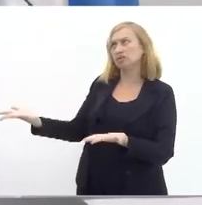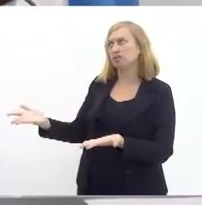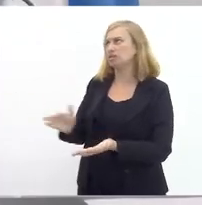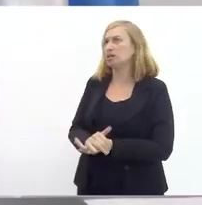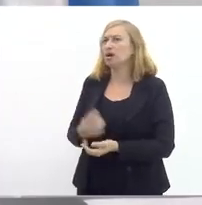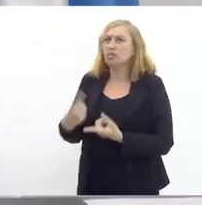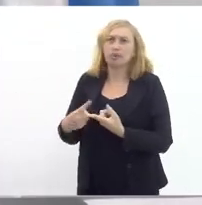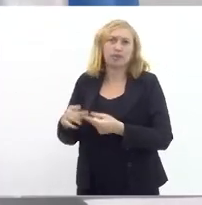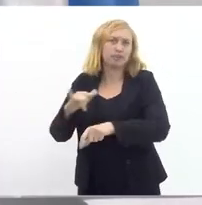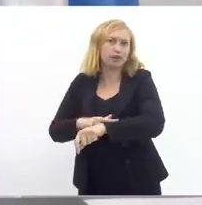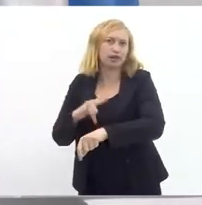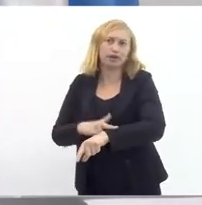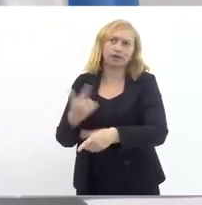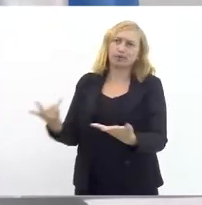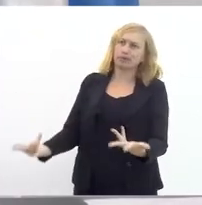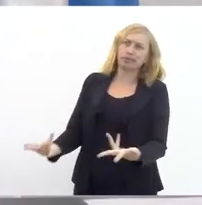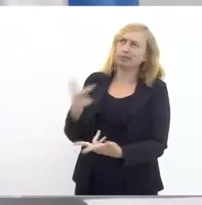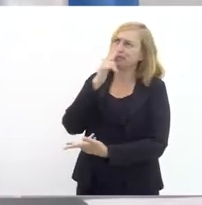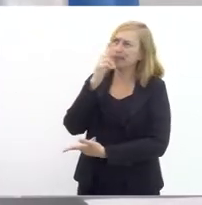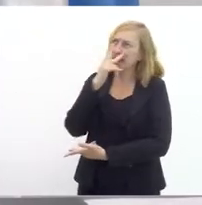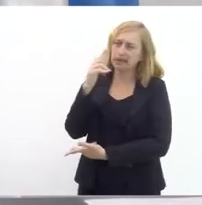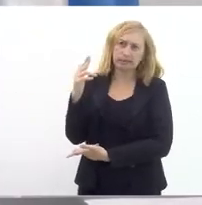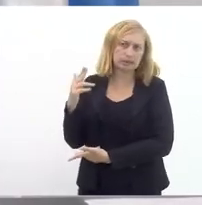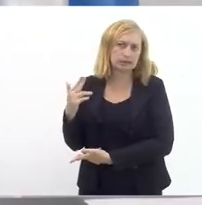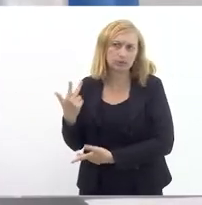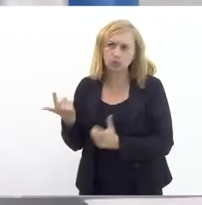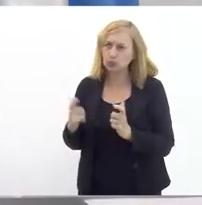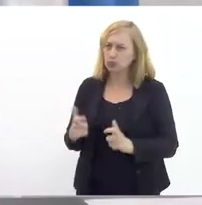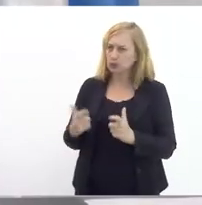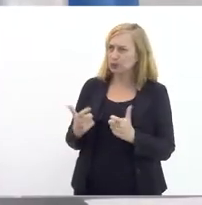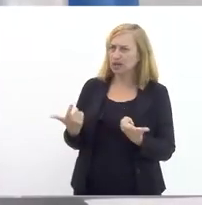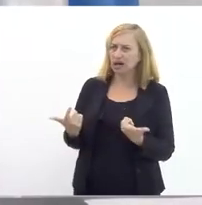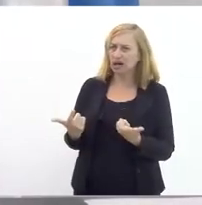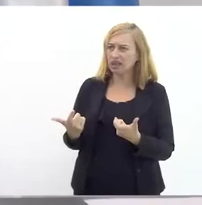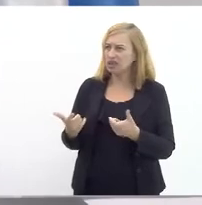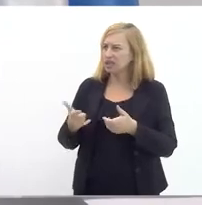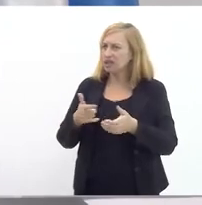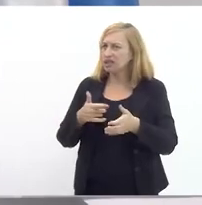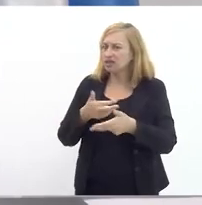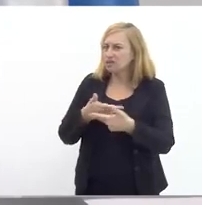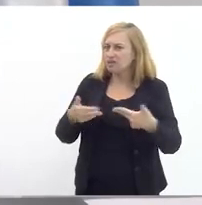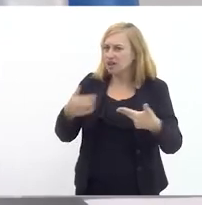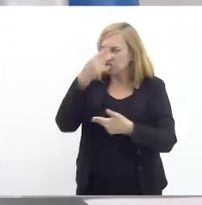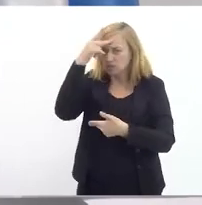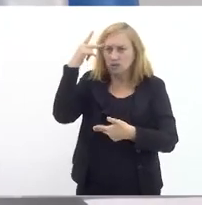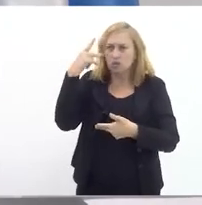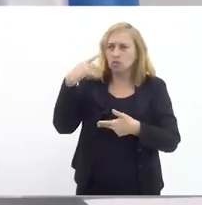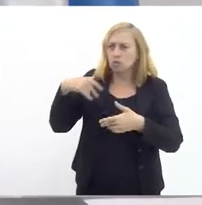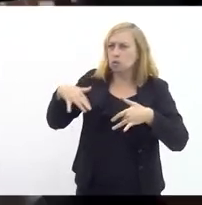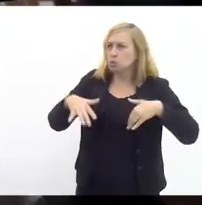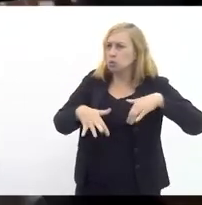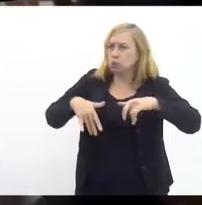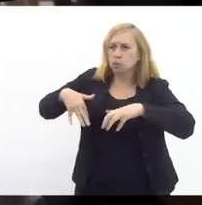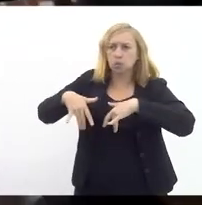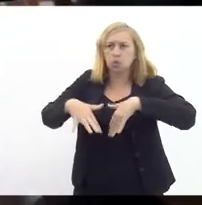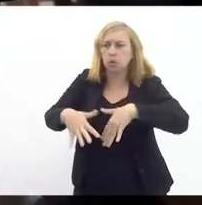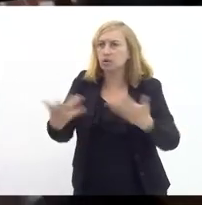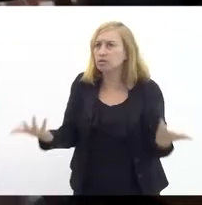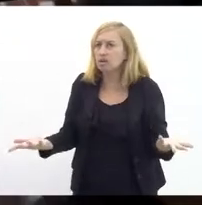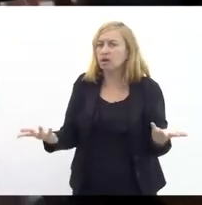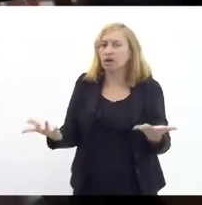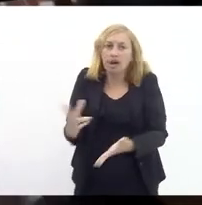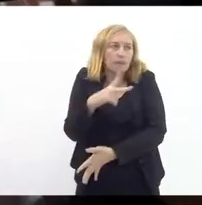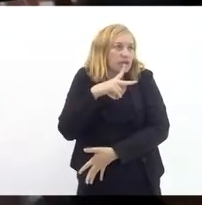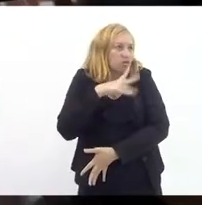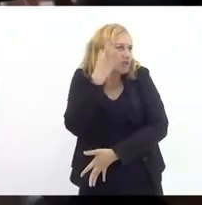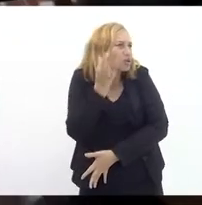porque banheiro parece um local de alta circulação de pessoas, né? Particularmente, não